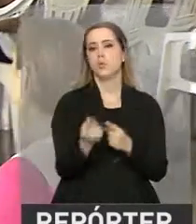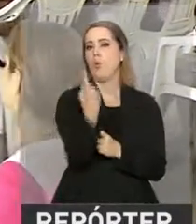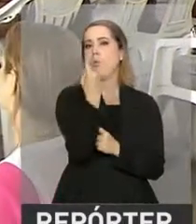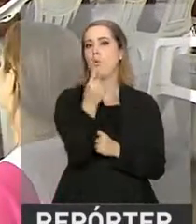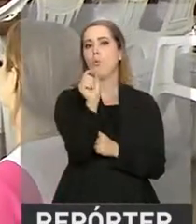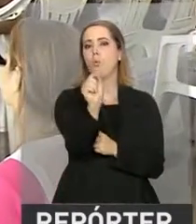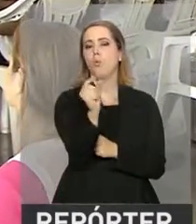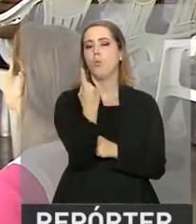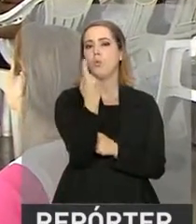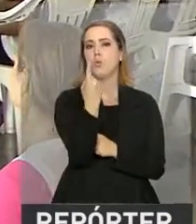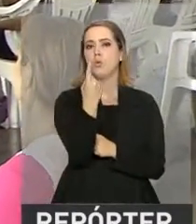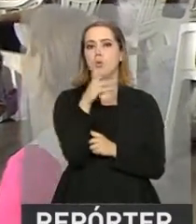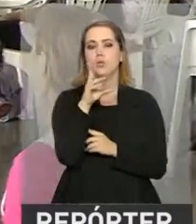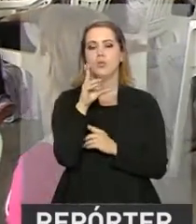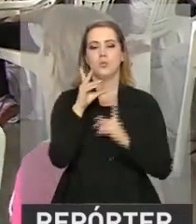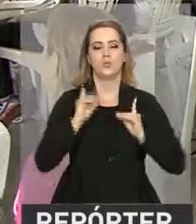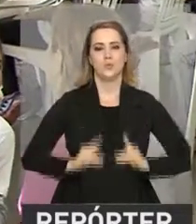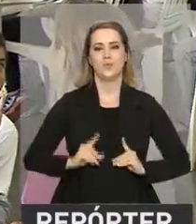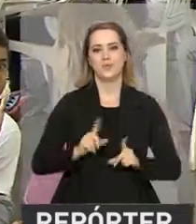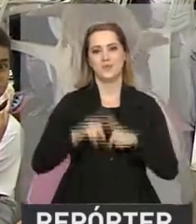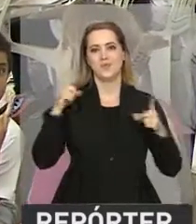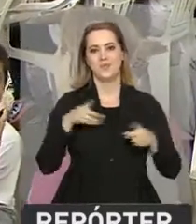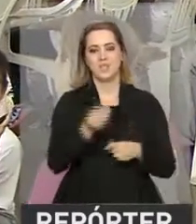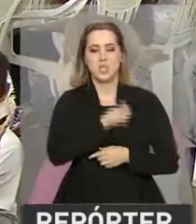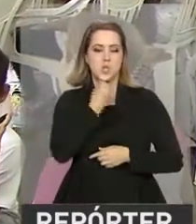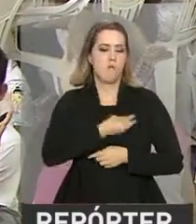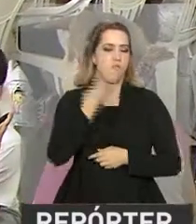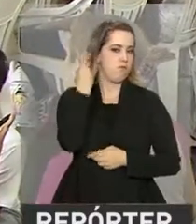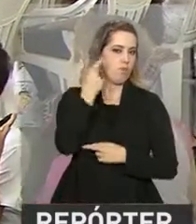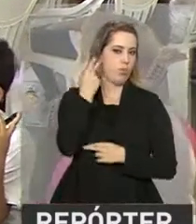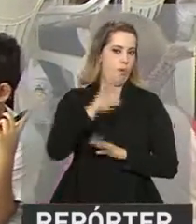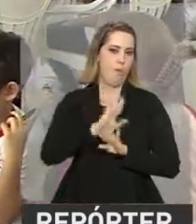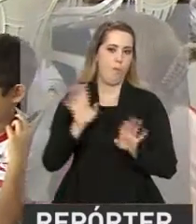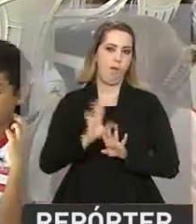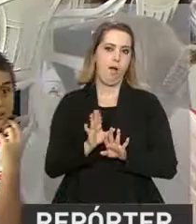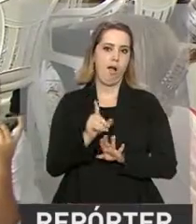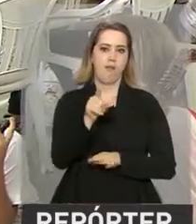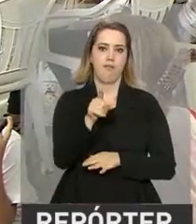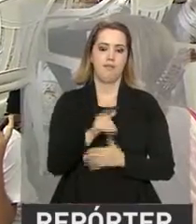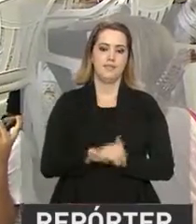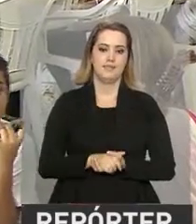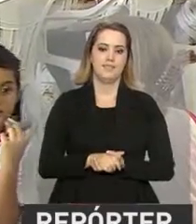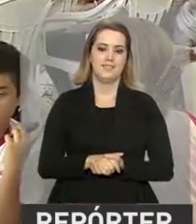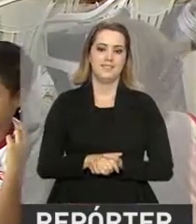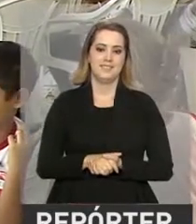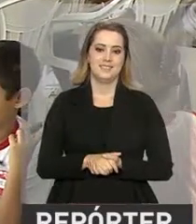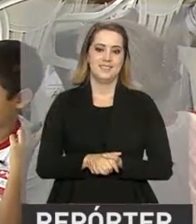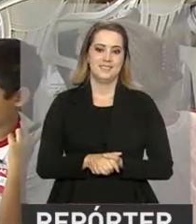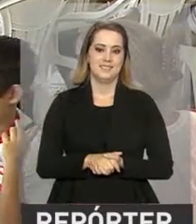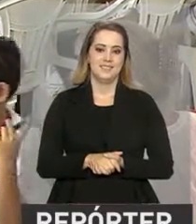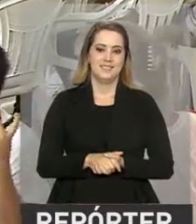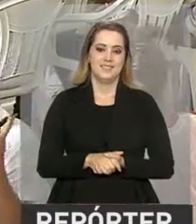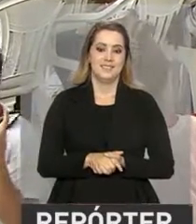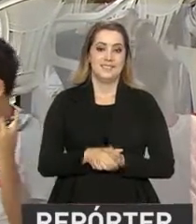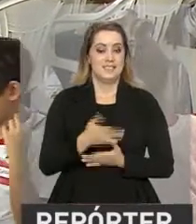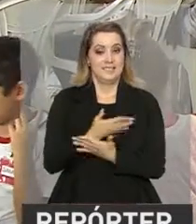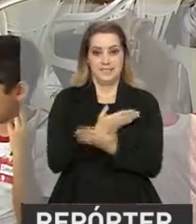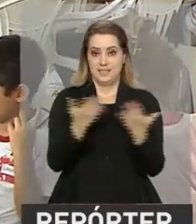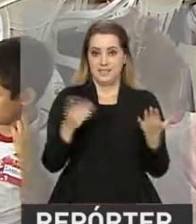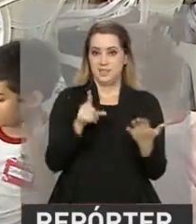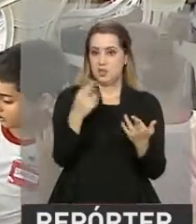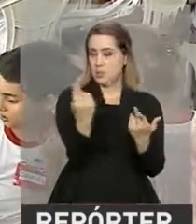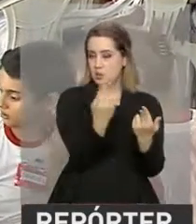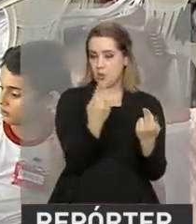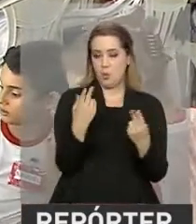alguma deficiência mais velhos vivem normal e ele isso como um